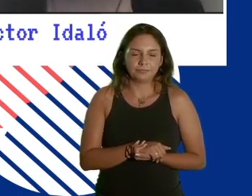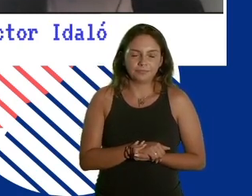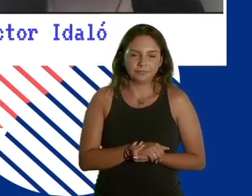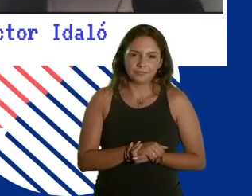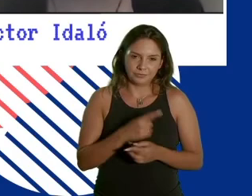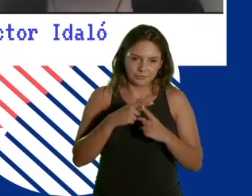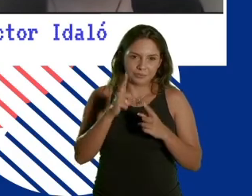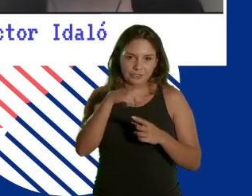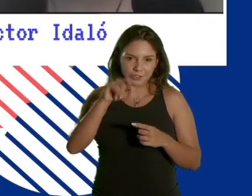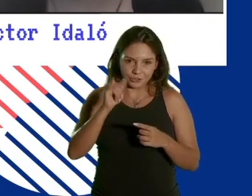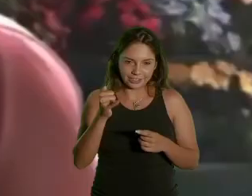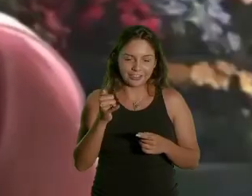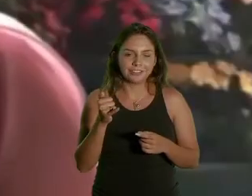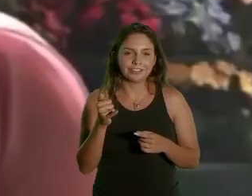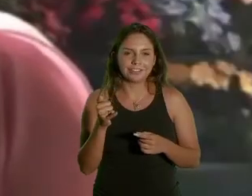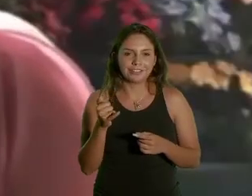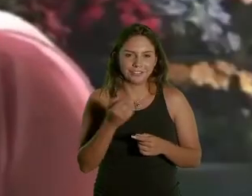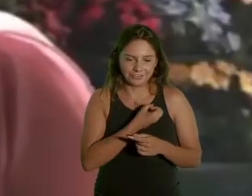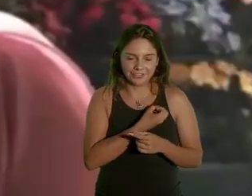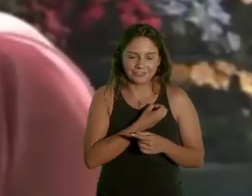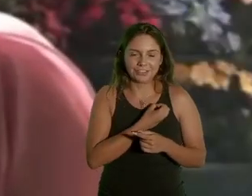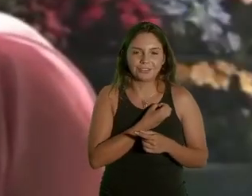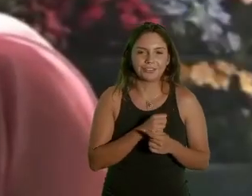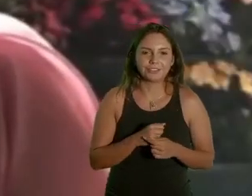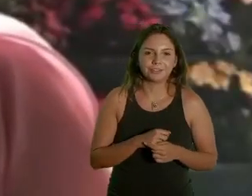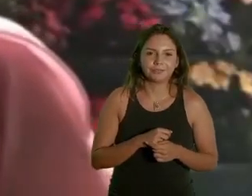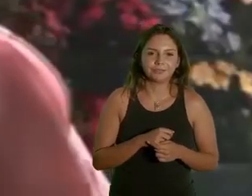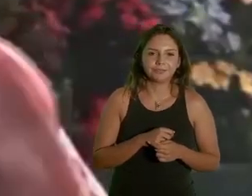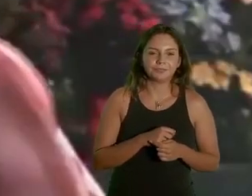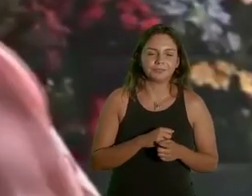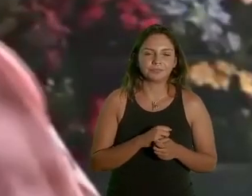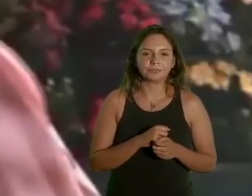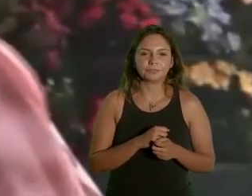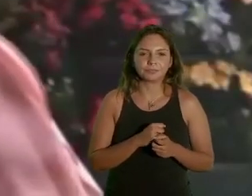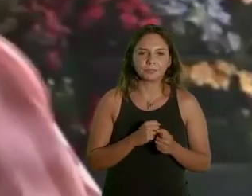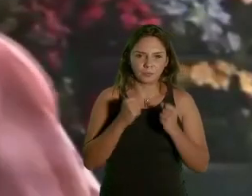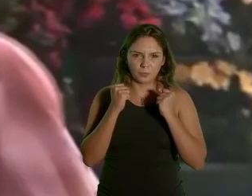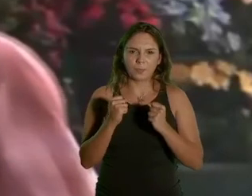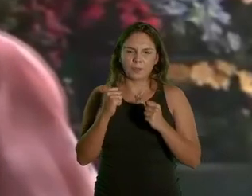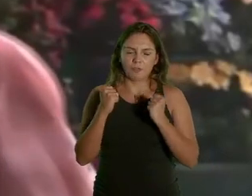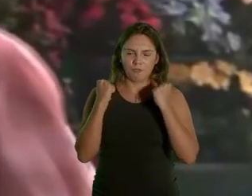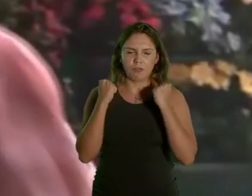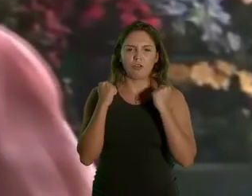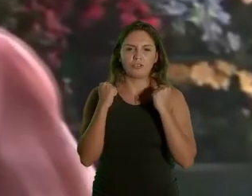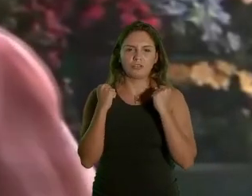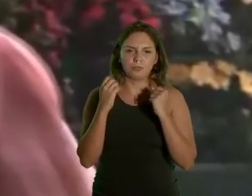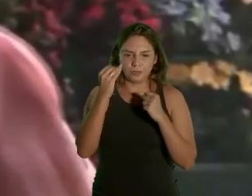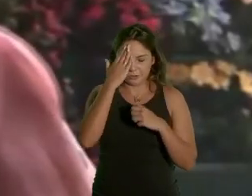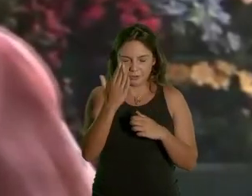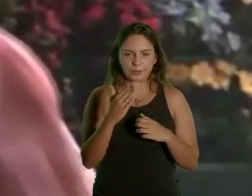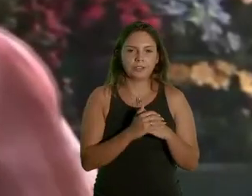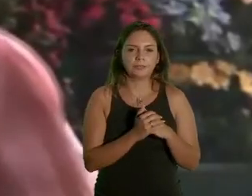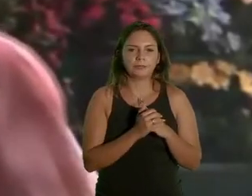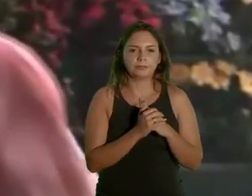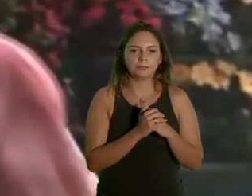tantos janeiros vividos intensamente inteiros. Muito